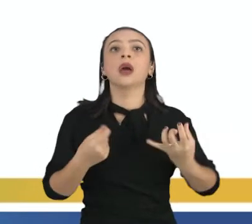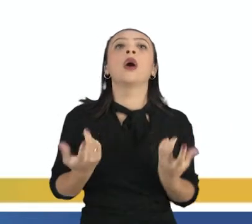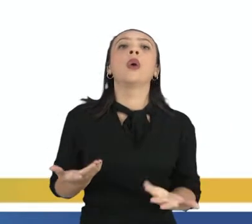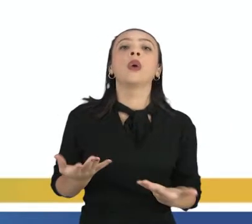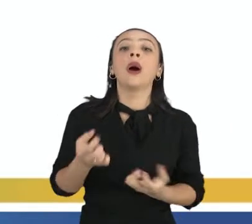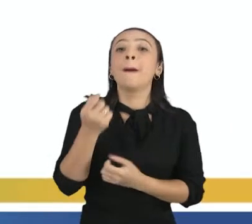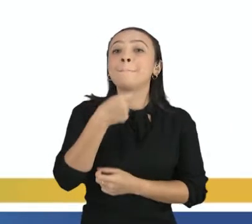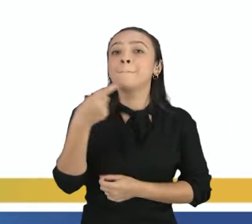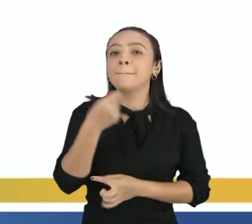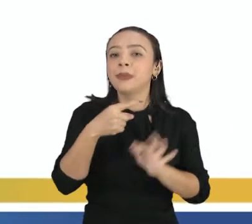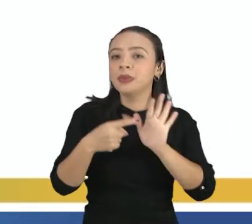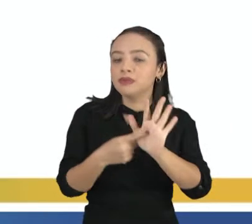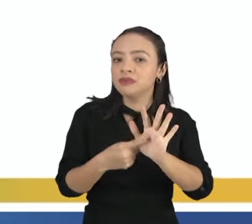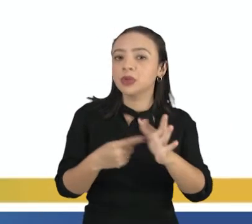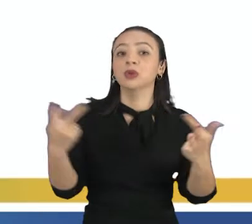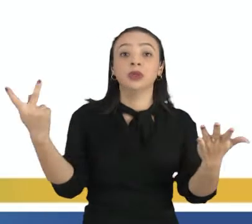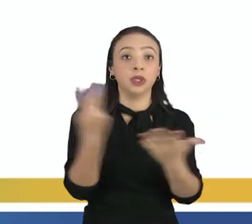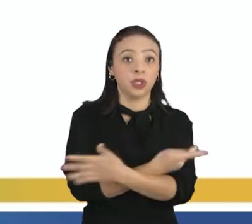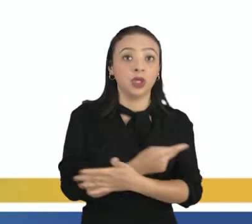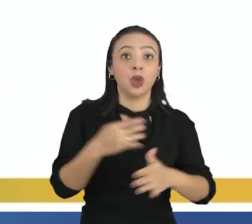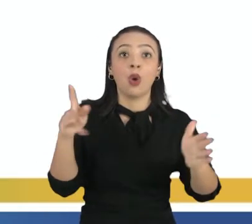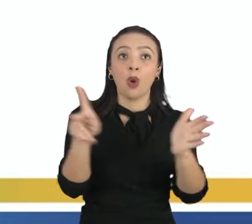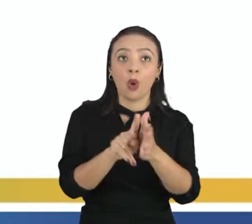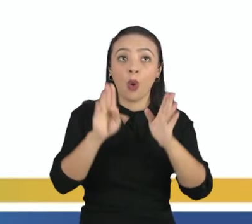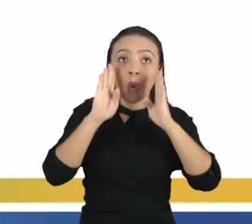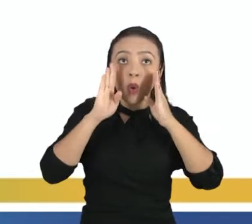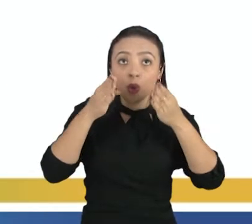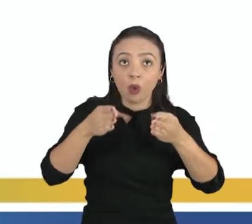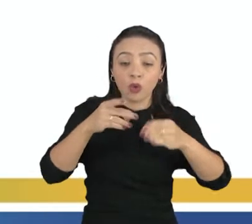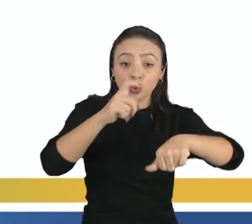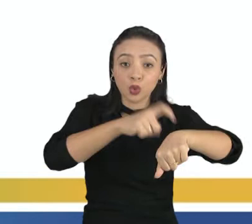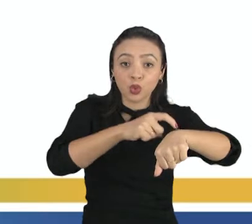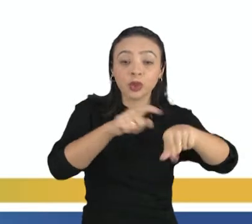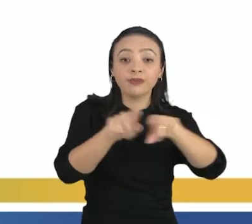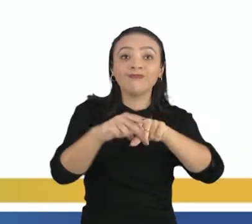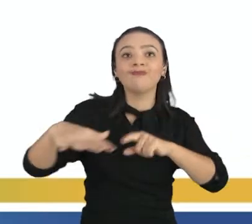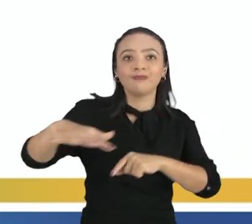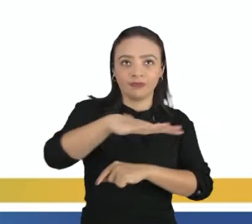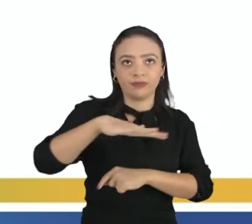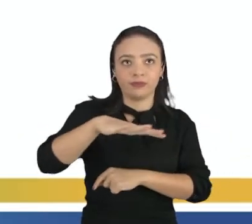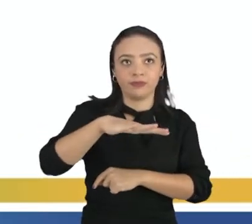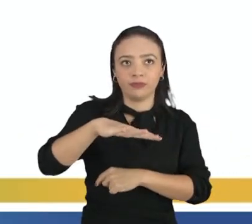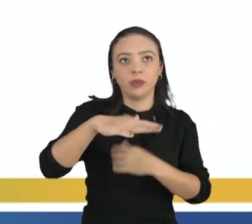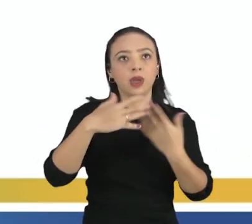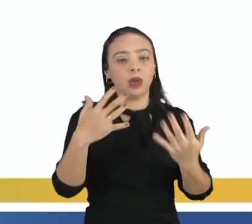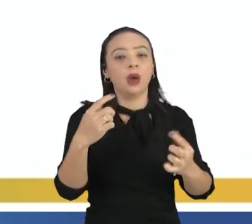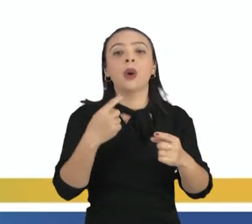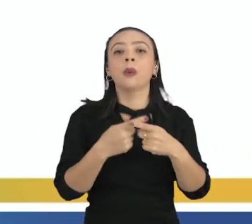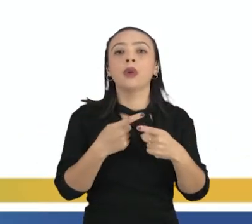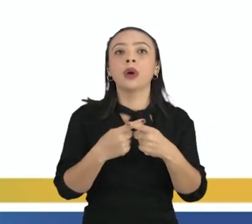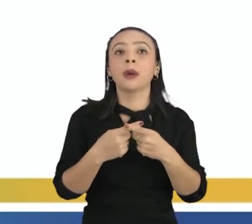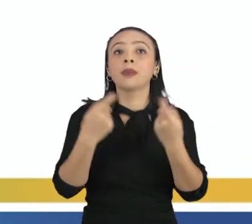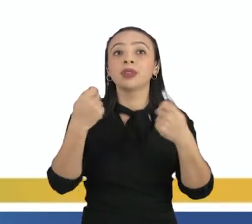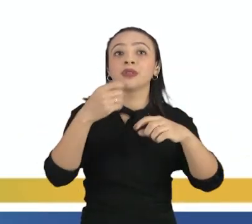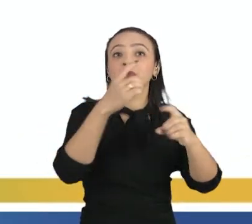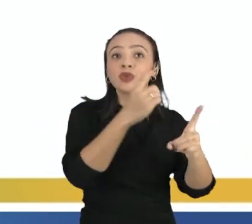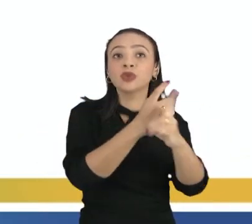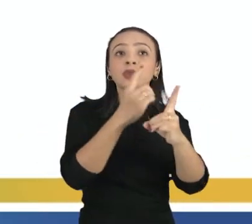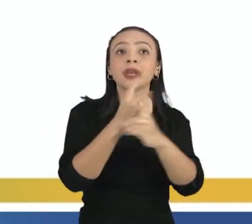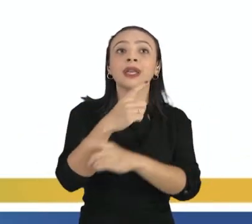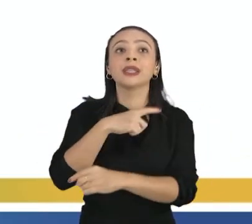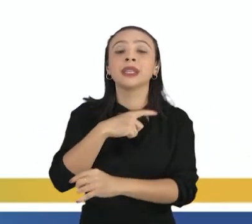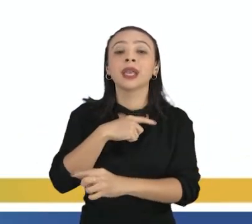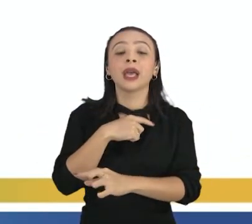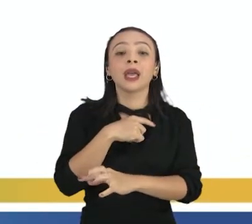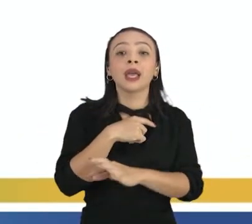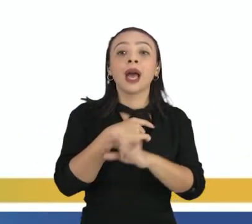satiriza situações específicas situadas no tempo e no espaço, razão pela qual se encontra sempre